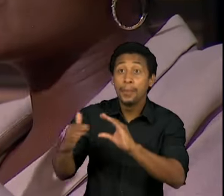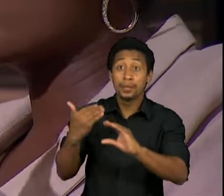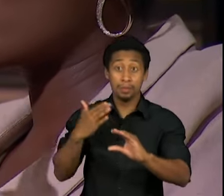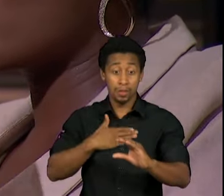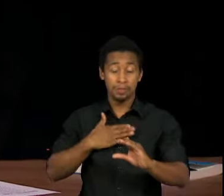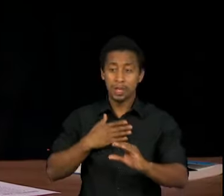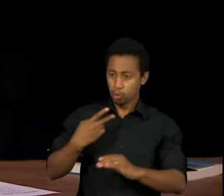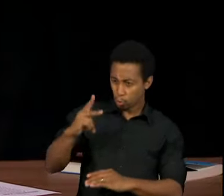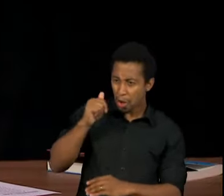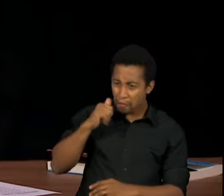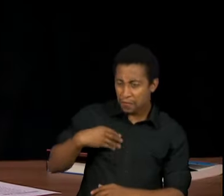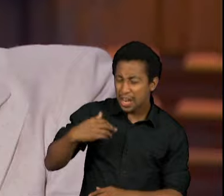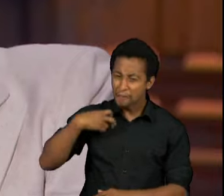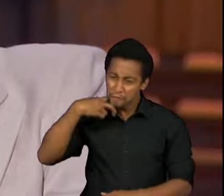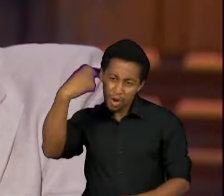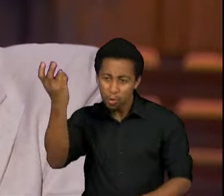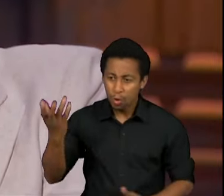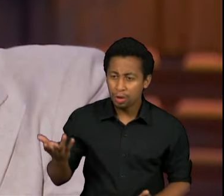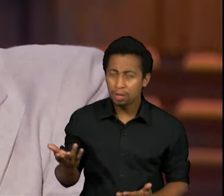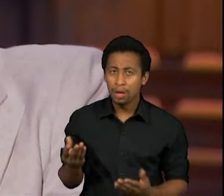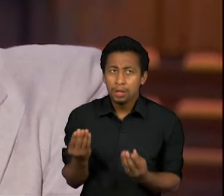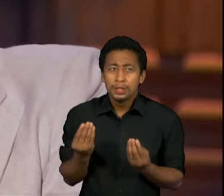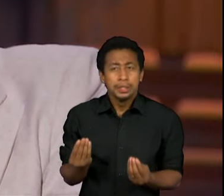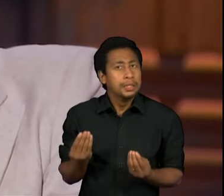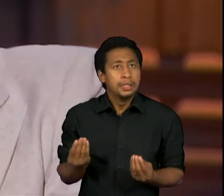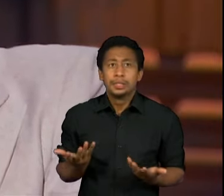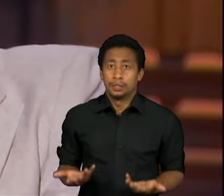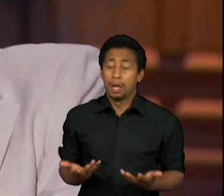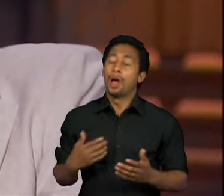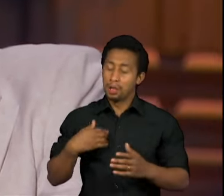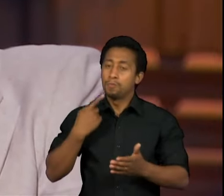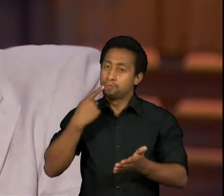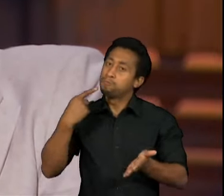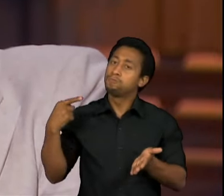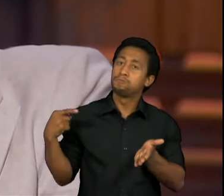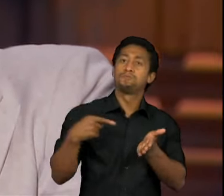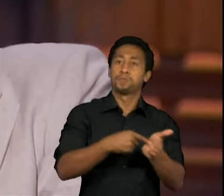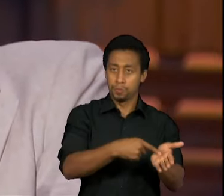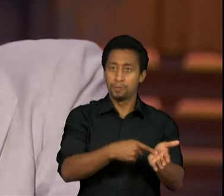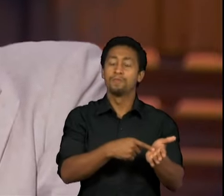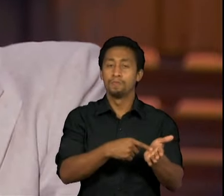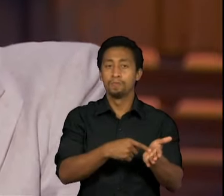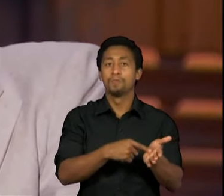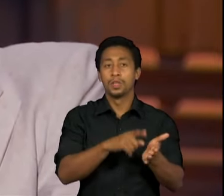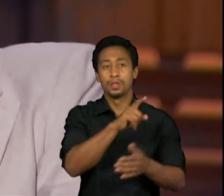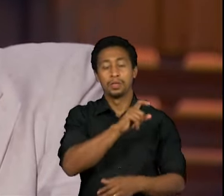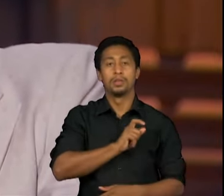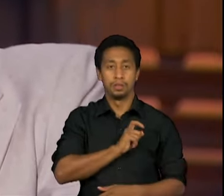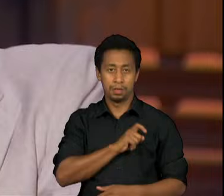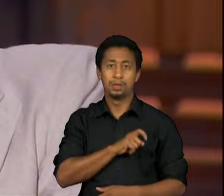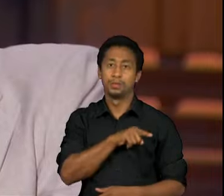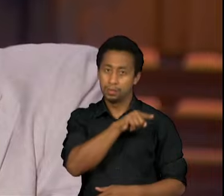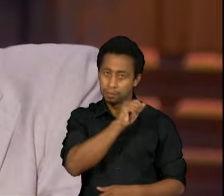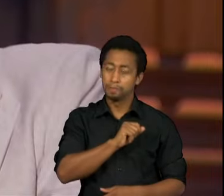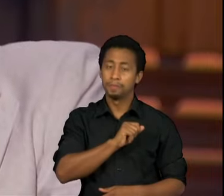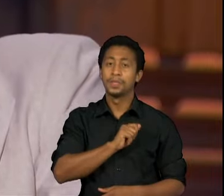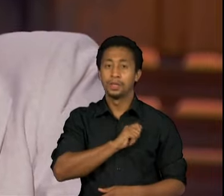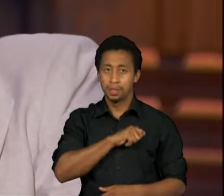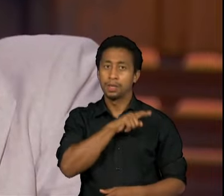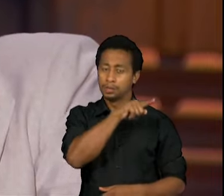hora no seu dinheiro aí eu fui até o de Cláudia fiz eu fiz um BO contra ameaça eu tenho que sair de casa por uma semana